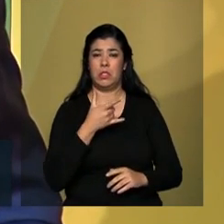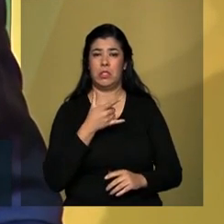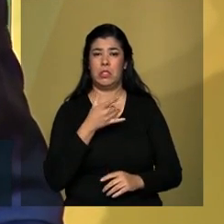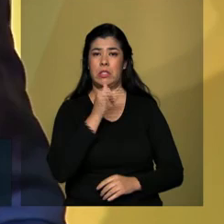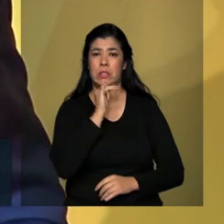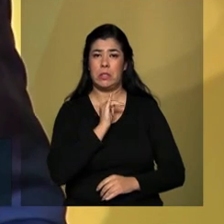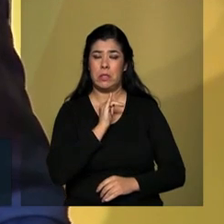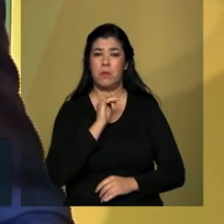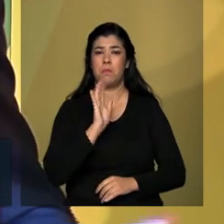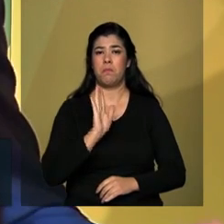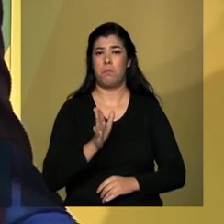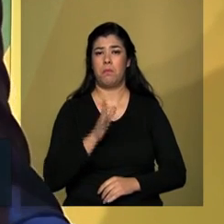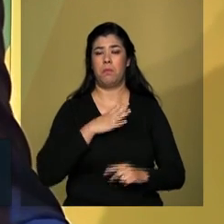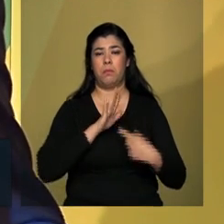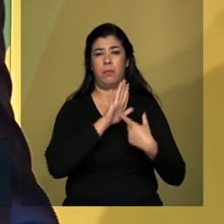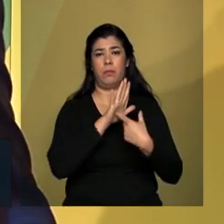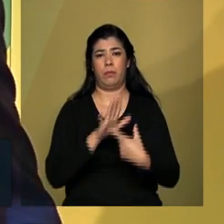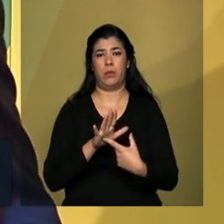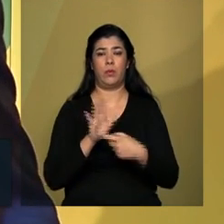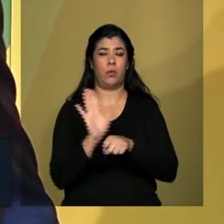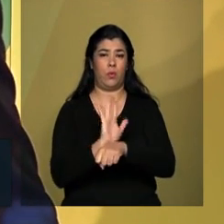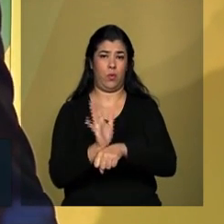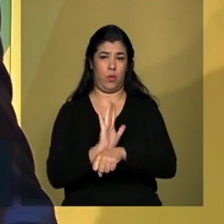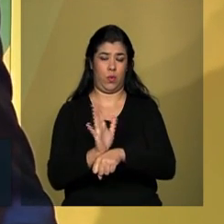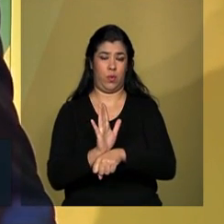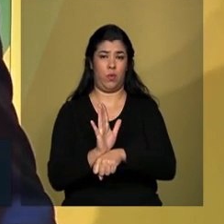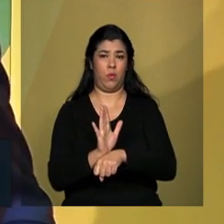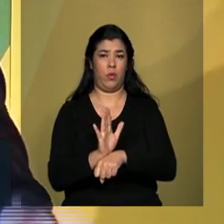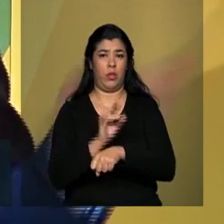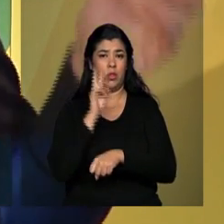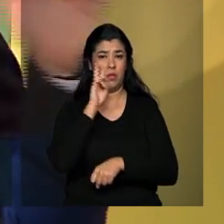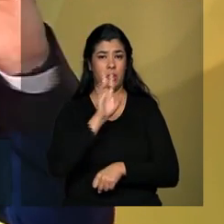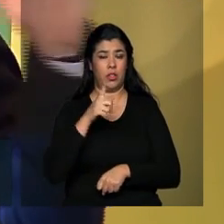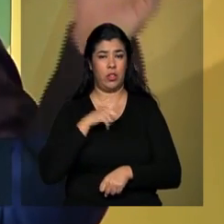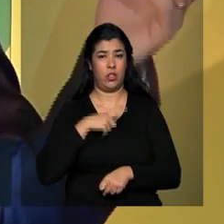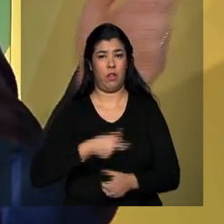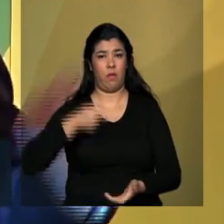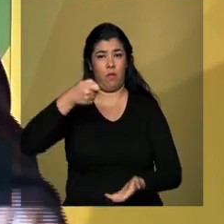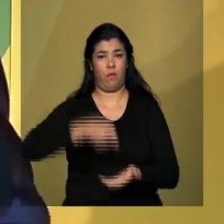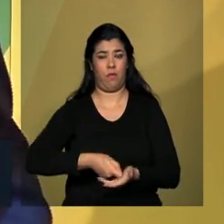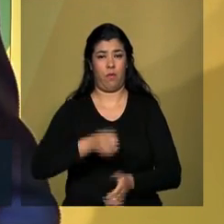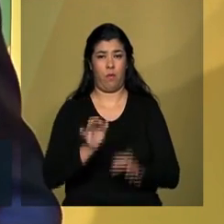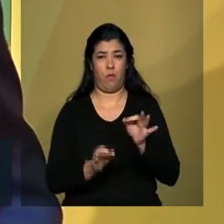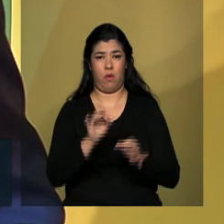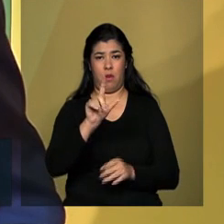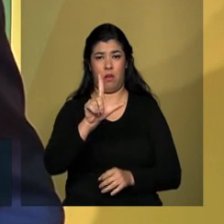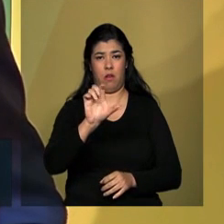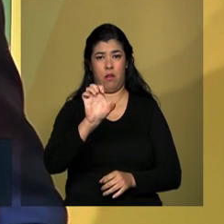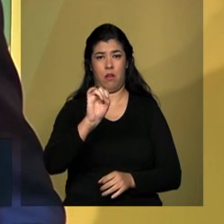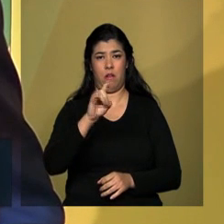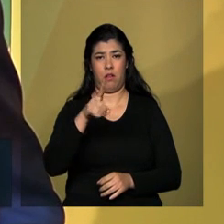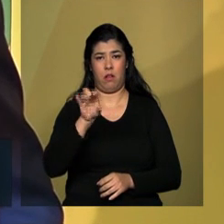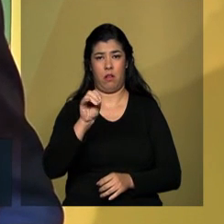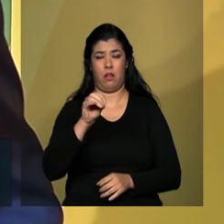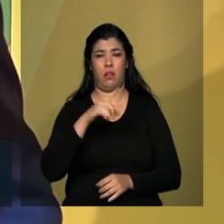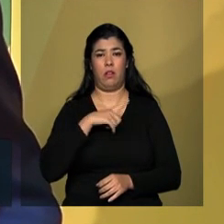Como foi demonstrado pelo vídeo, nós já tivemos um leilão este ano. a Ponte Rio-Niterói,